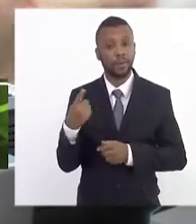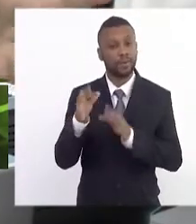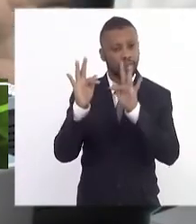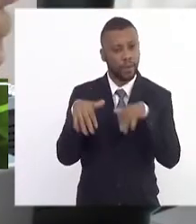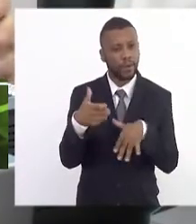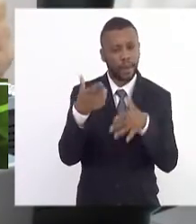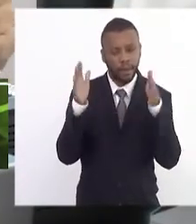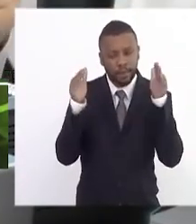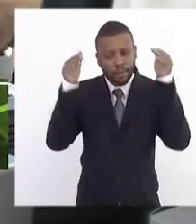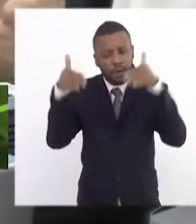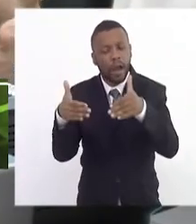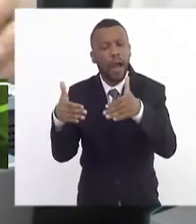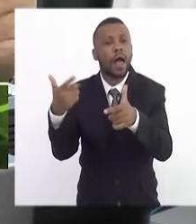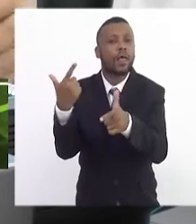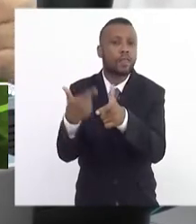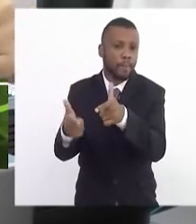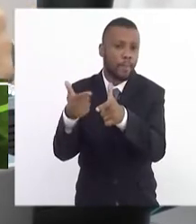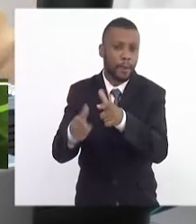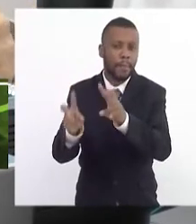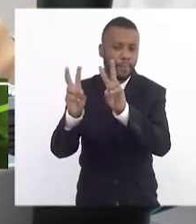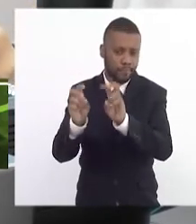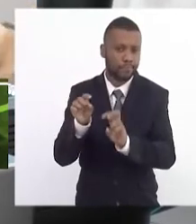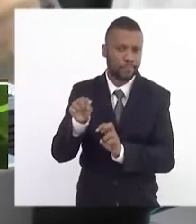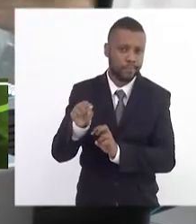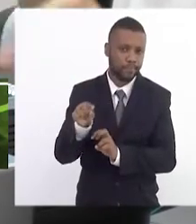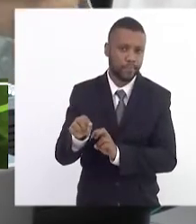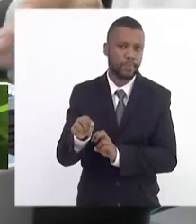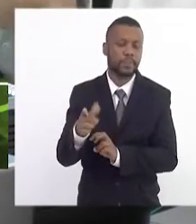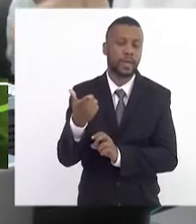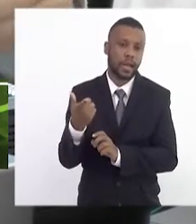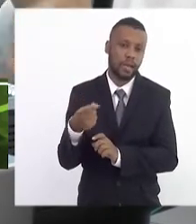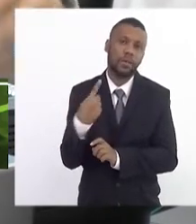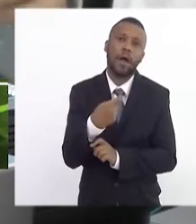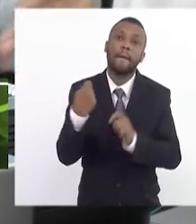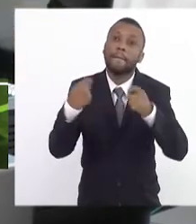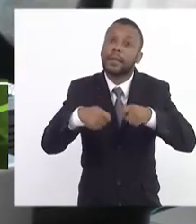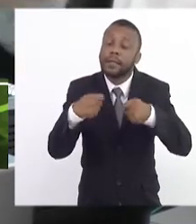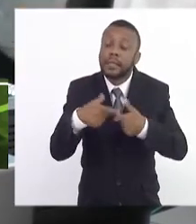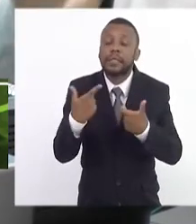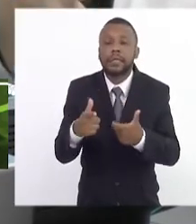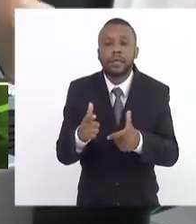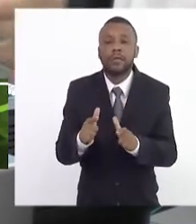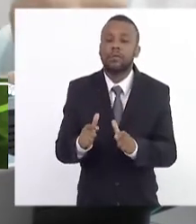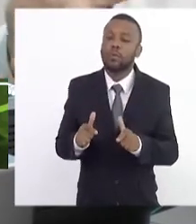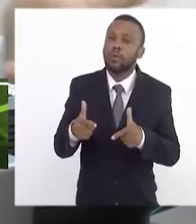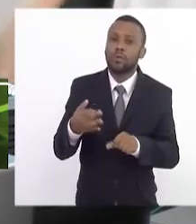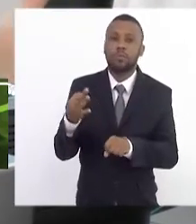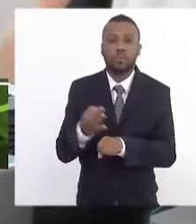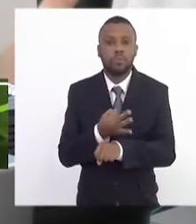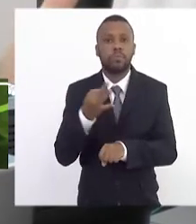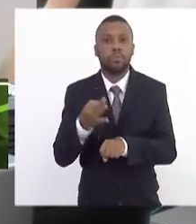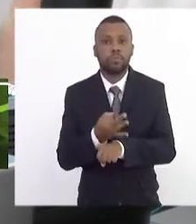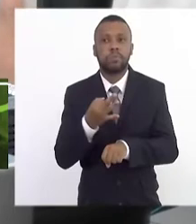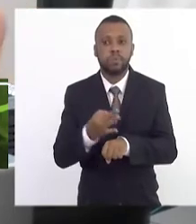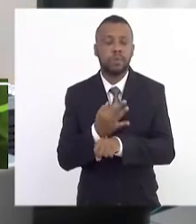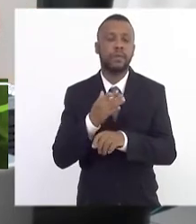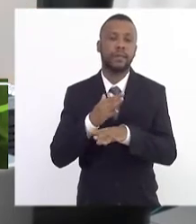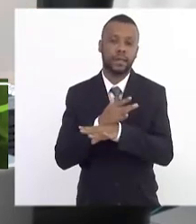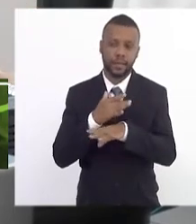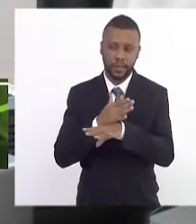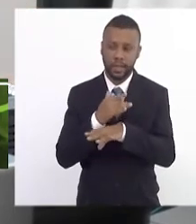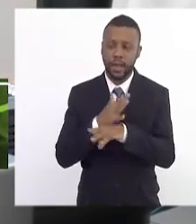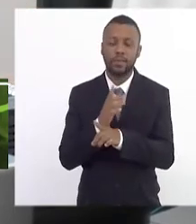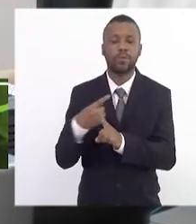um pouco essa questão da necessidade de resiliência das cidades, porque